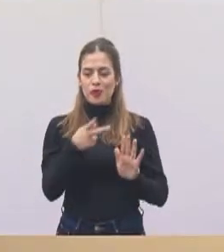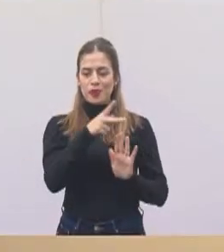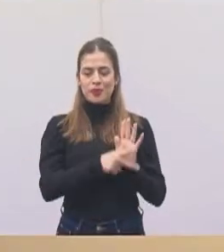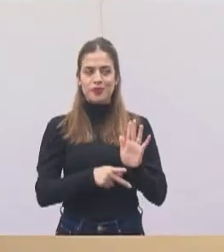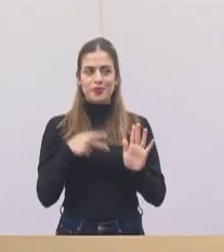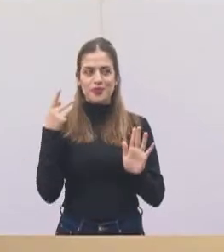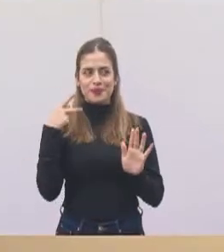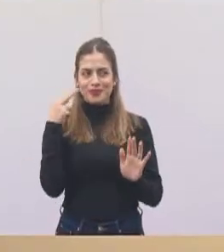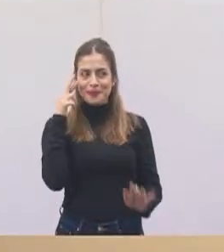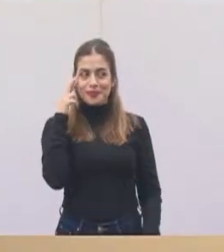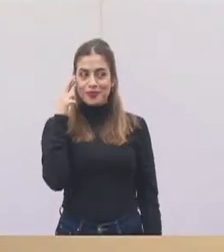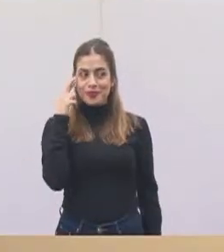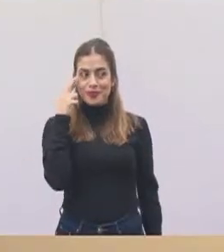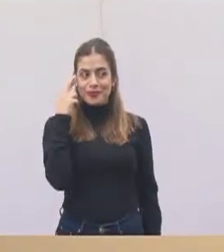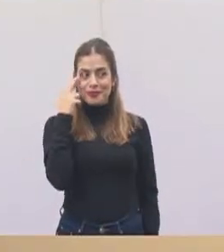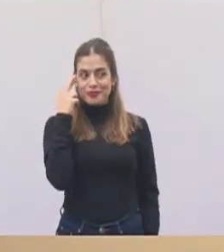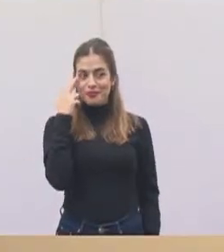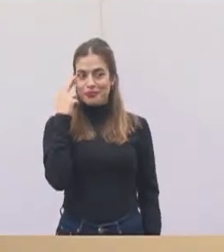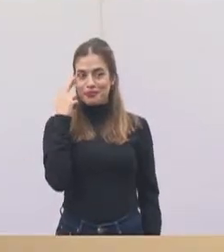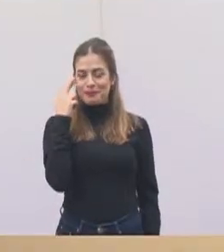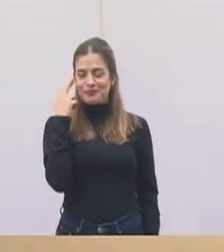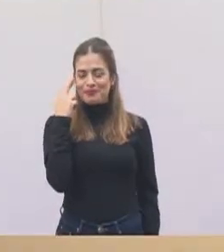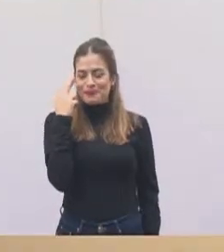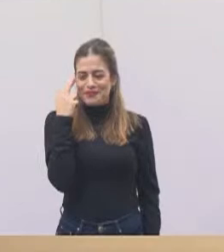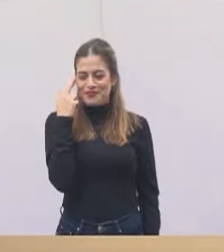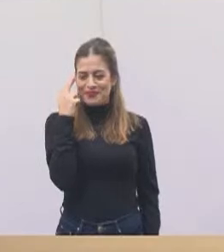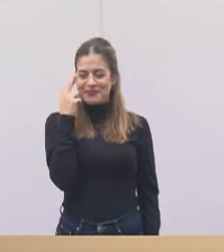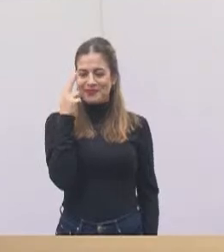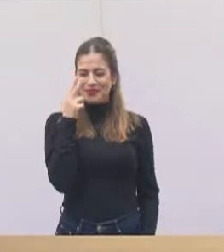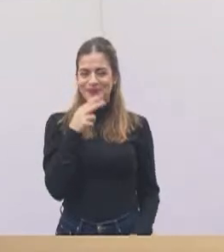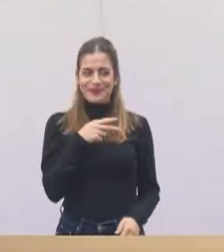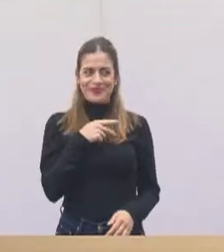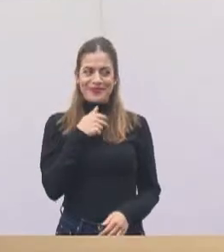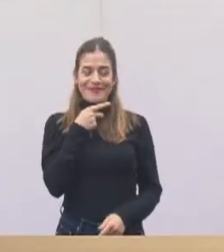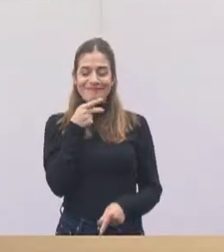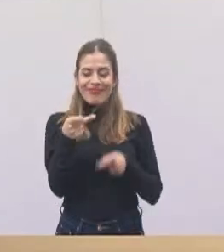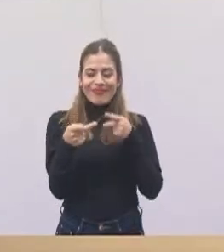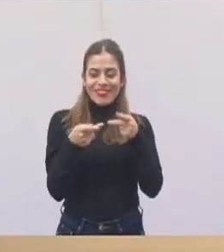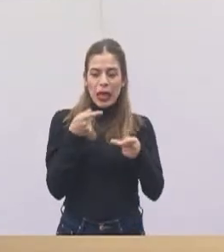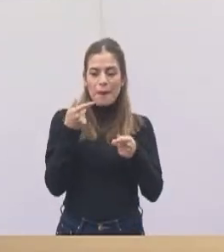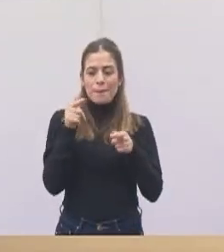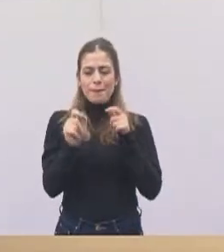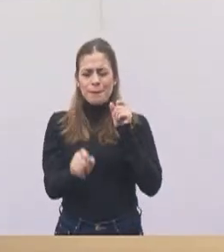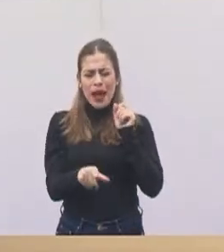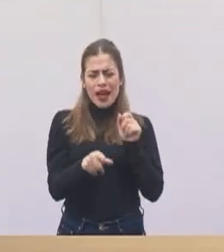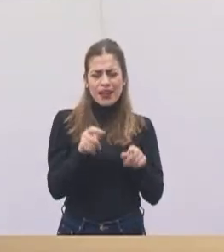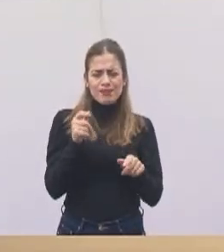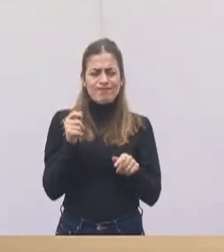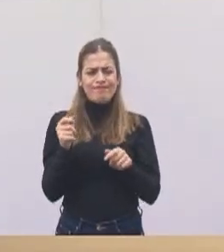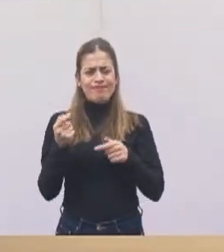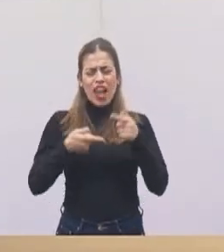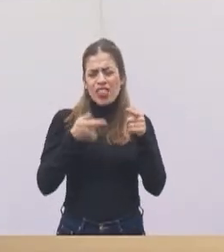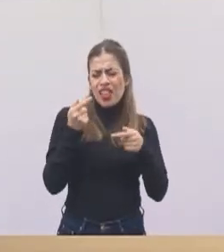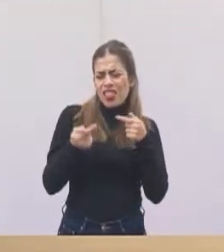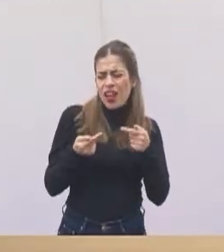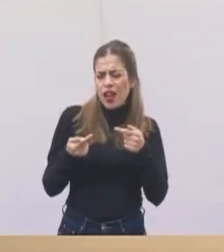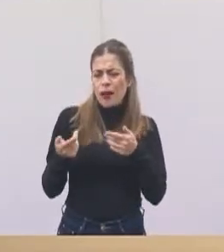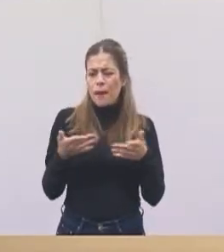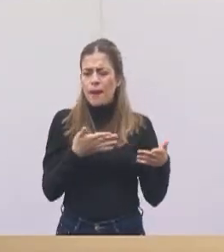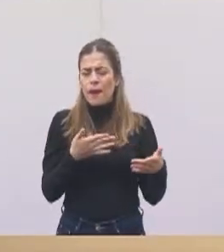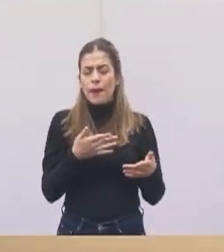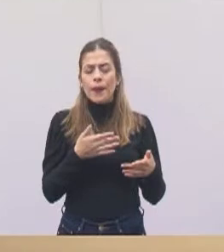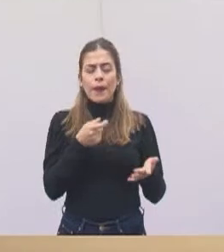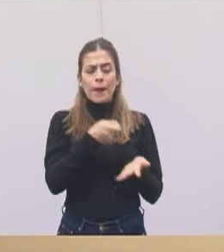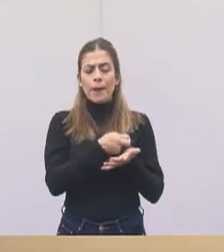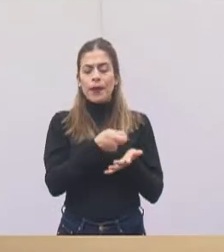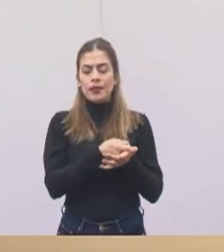Roninha. Eu ouvi aqui várias falas, várias críticas, várias cobranças. Eu acho importante, e nós